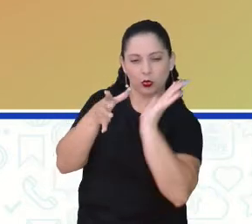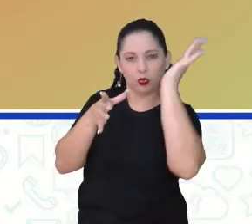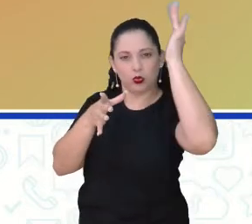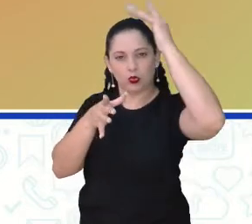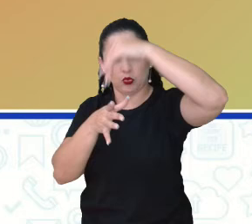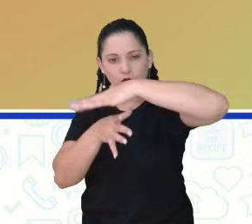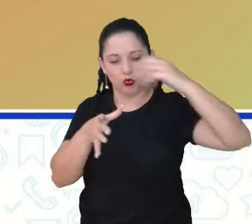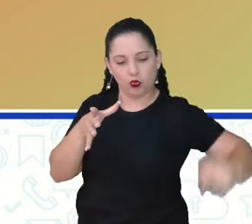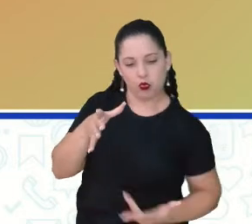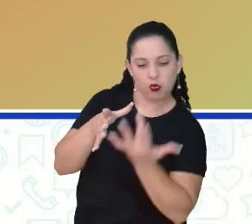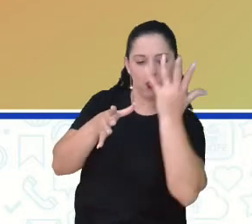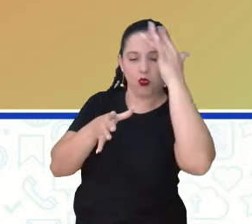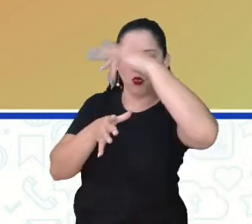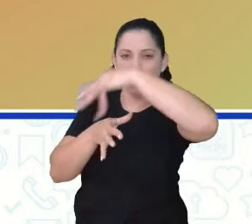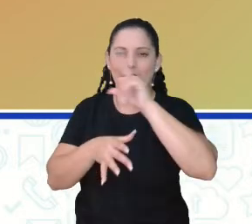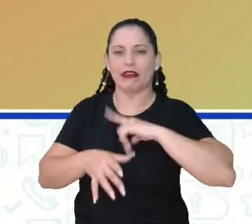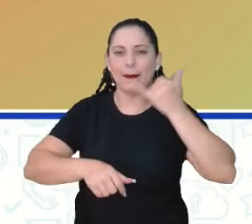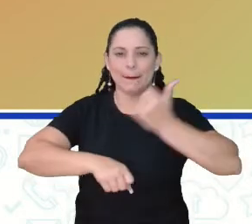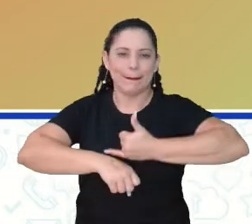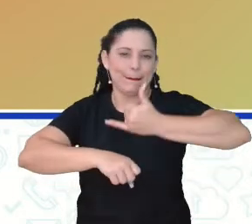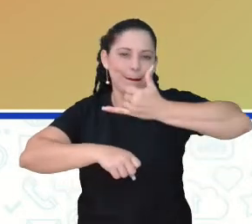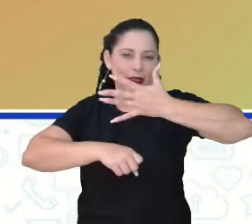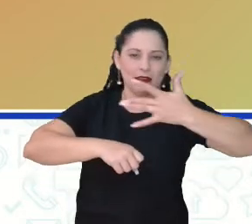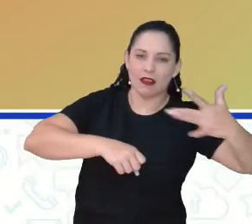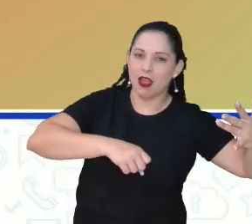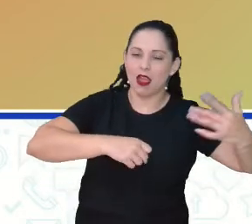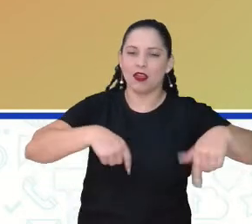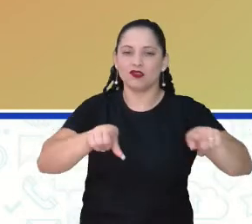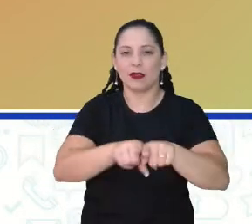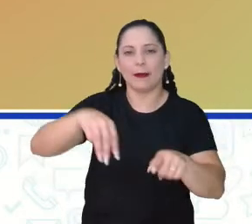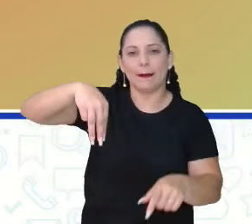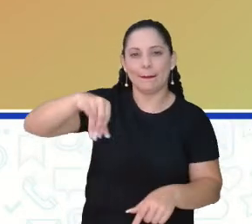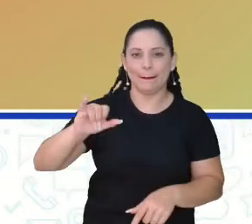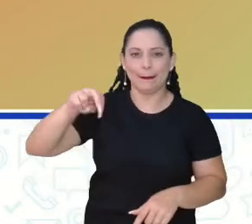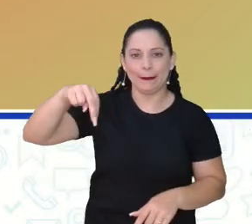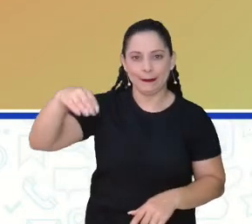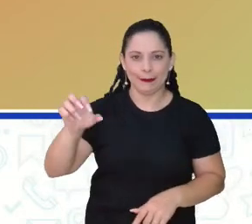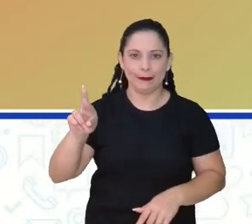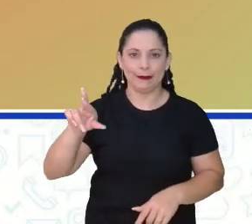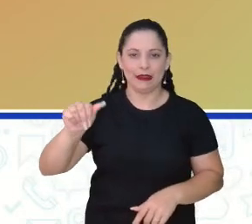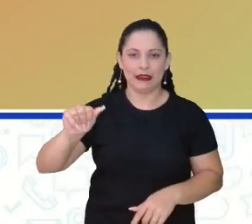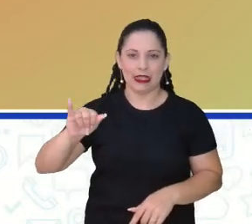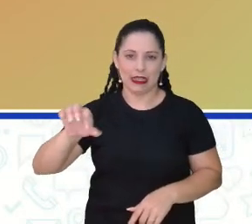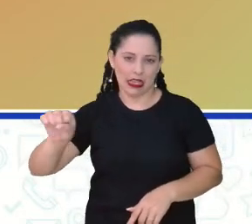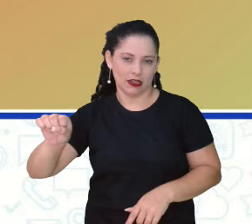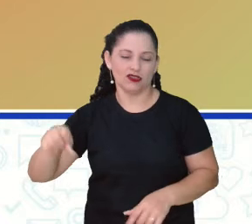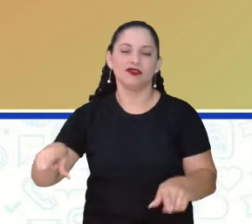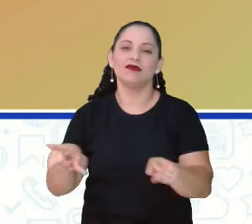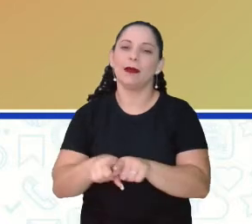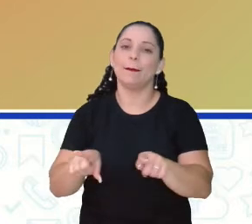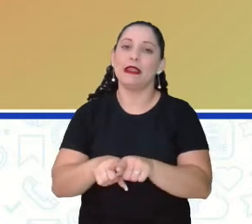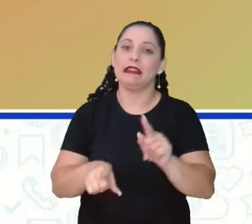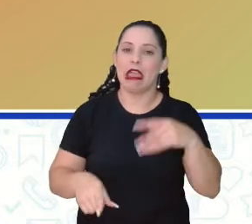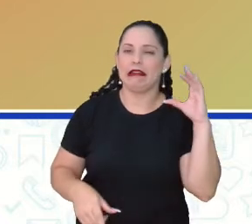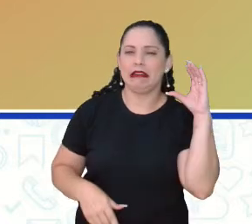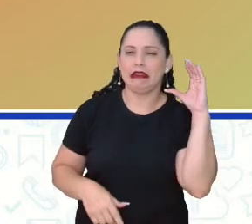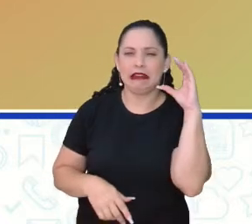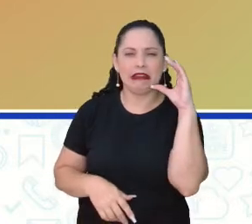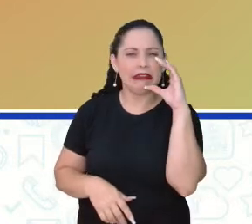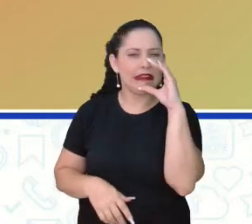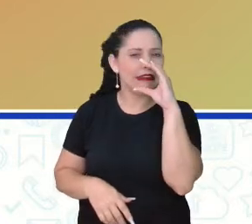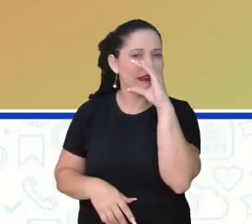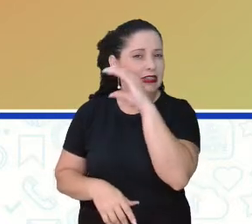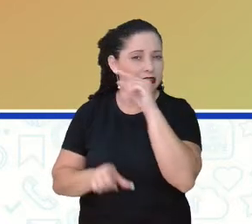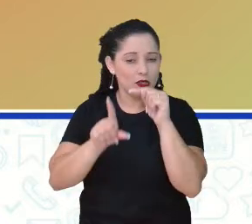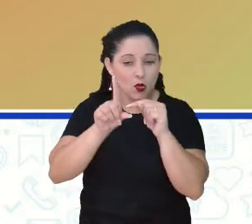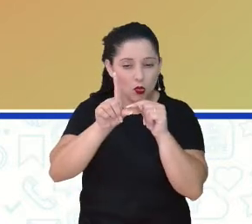minerais e de metais, passando do estado sólido para o estado líquido, em altas temperaturas, abaixo da